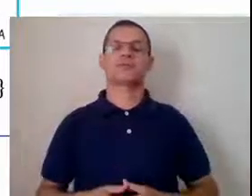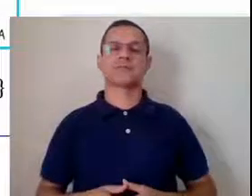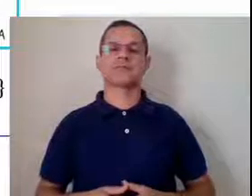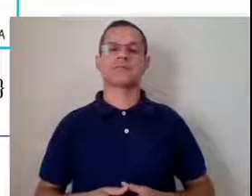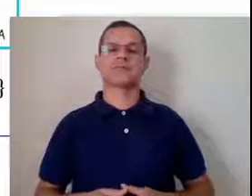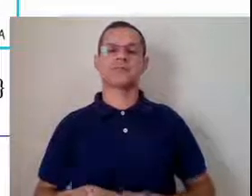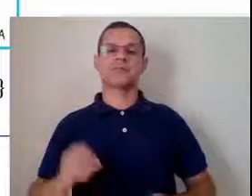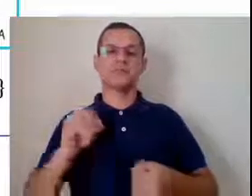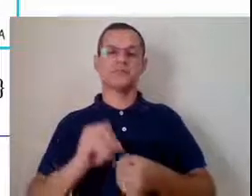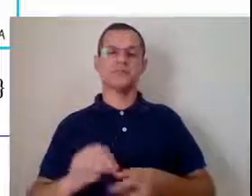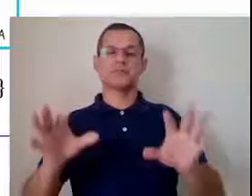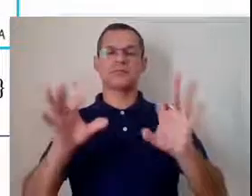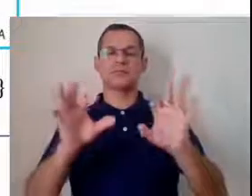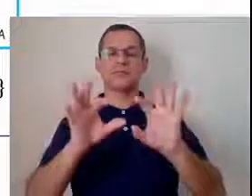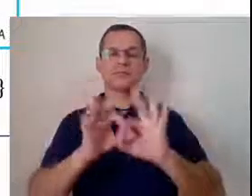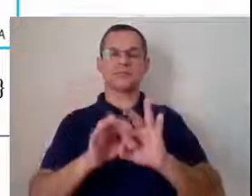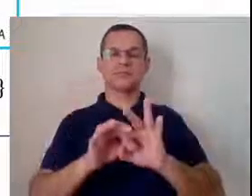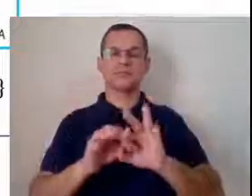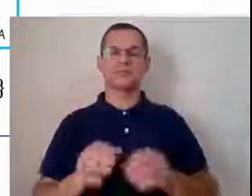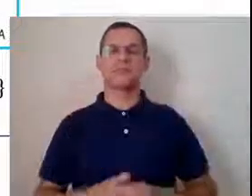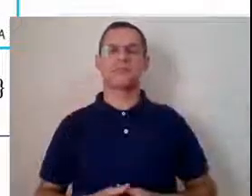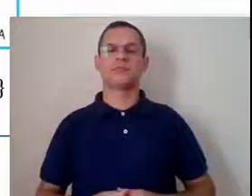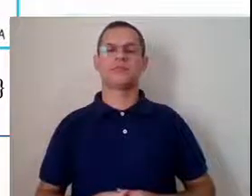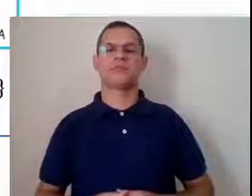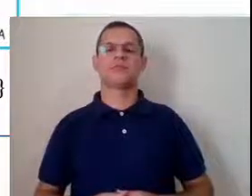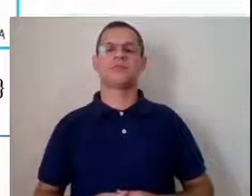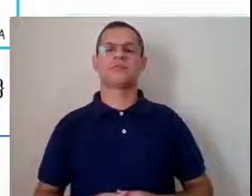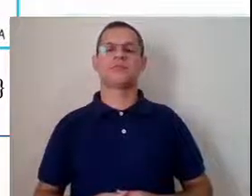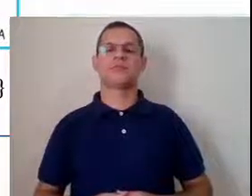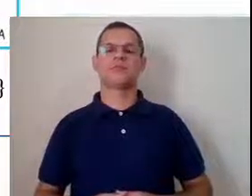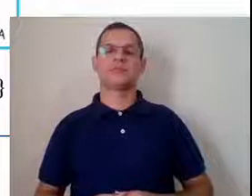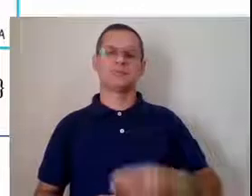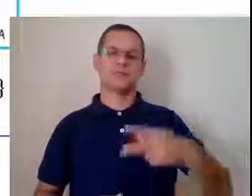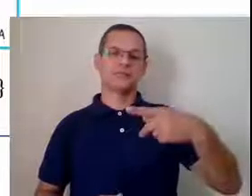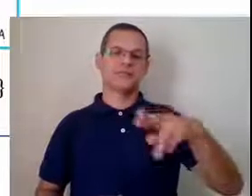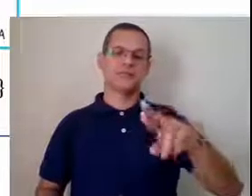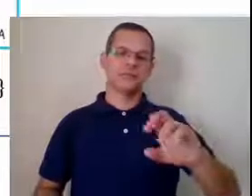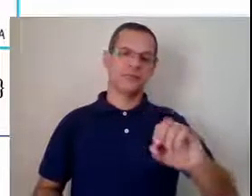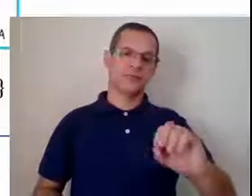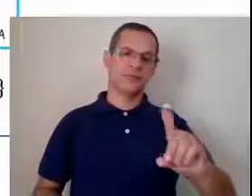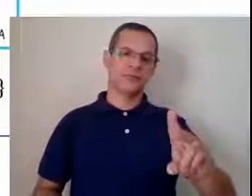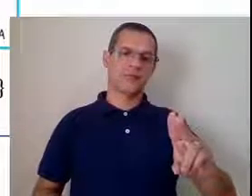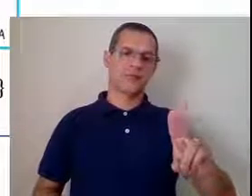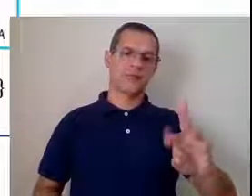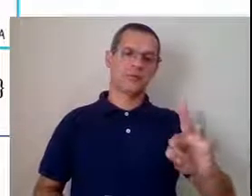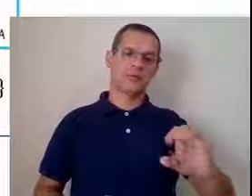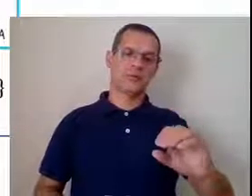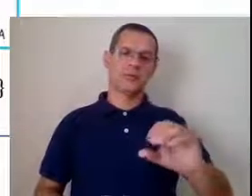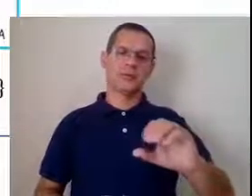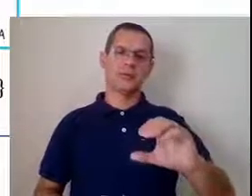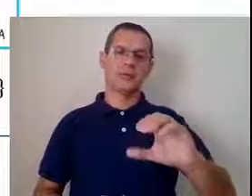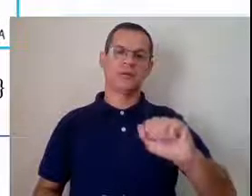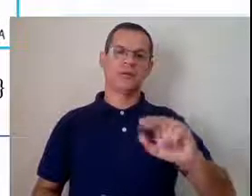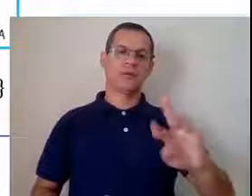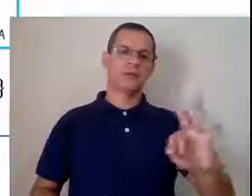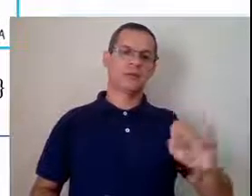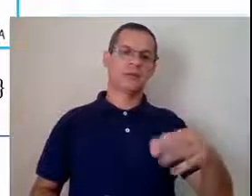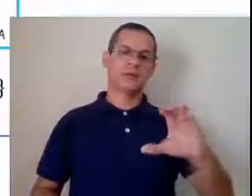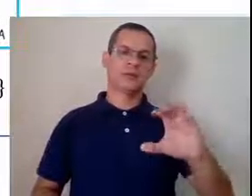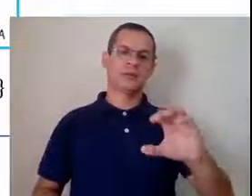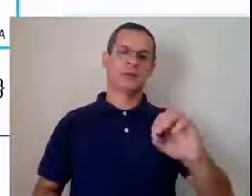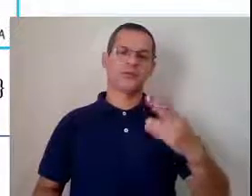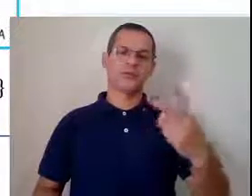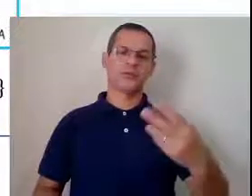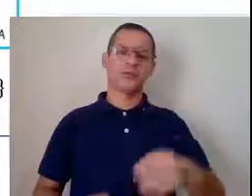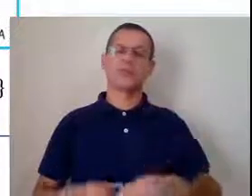vai fazer um produto cartesiano com o 2 do conjunto azul